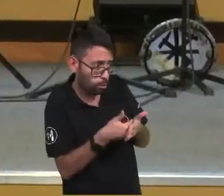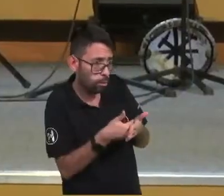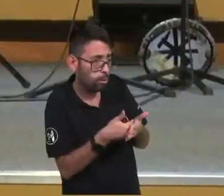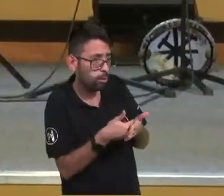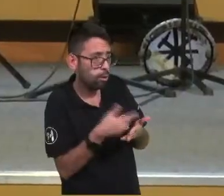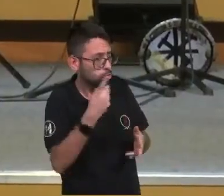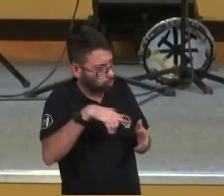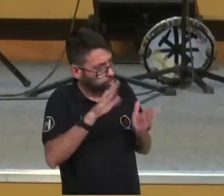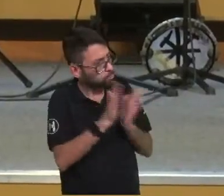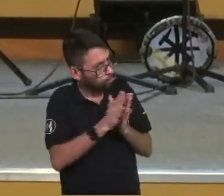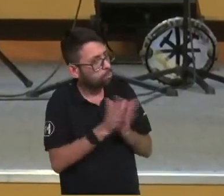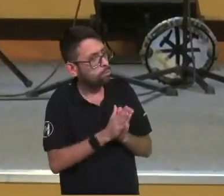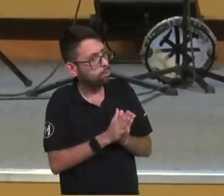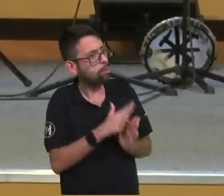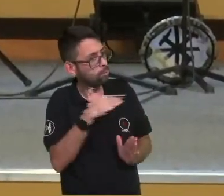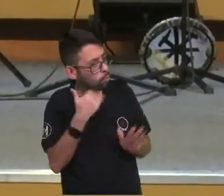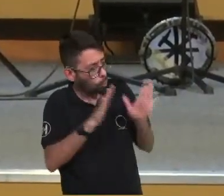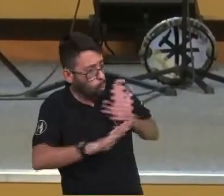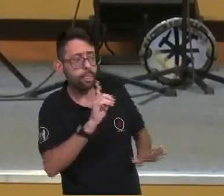morrer orando.